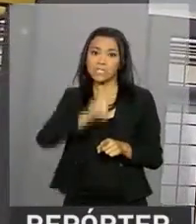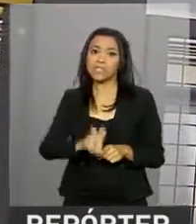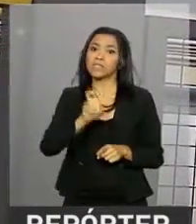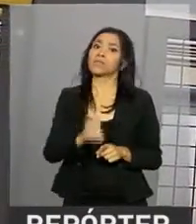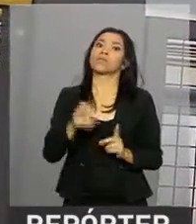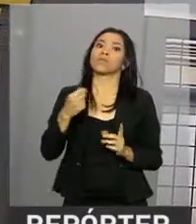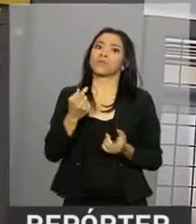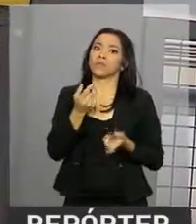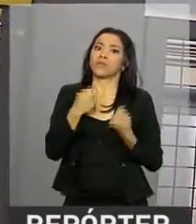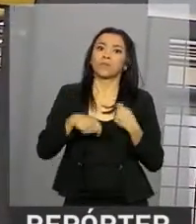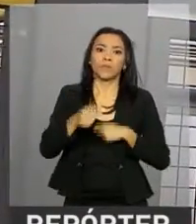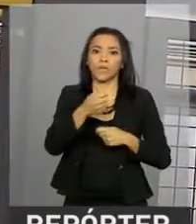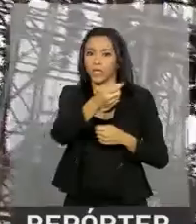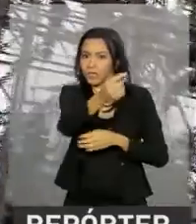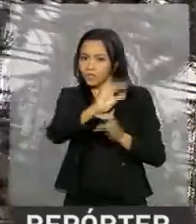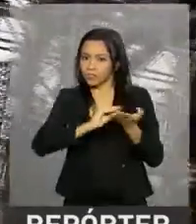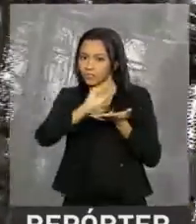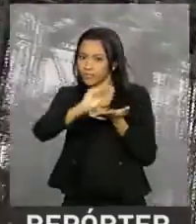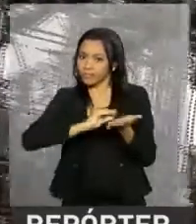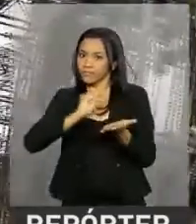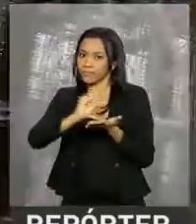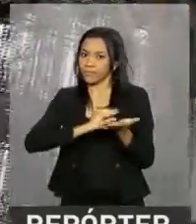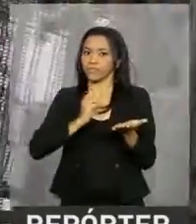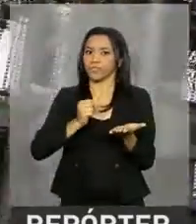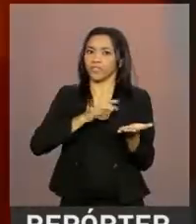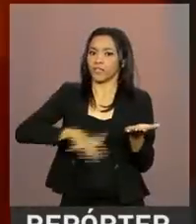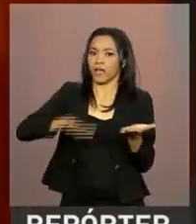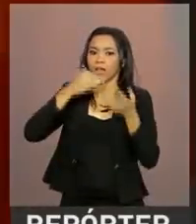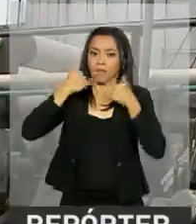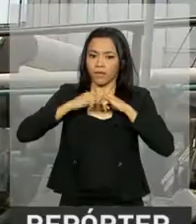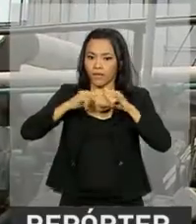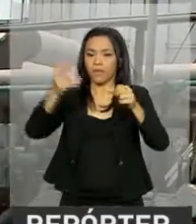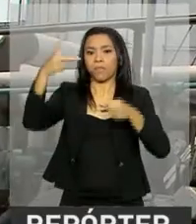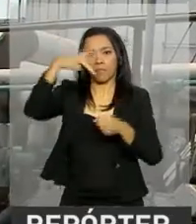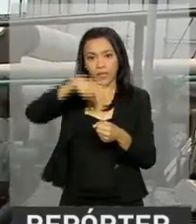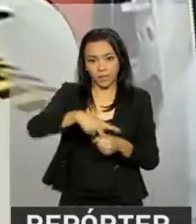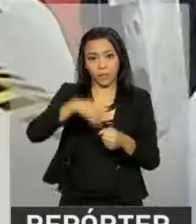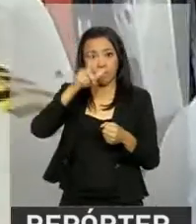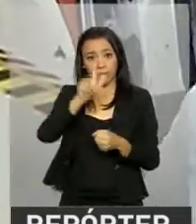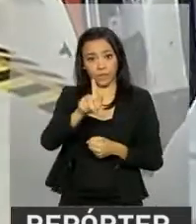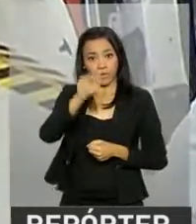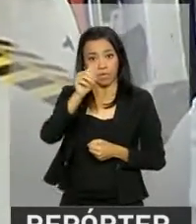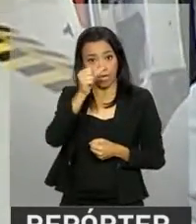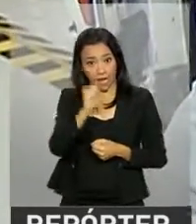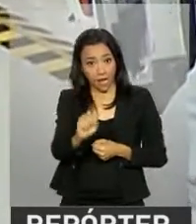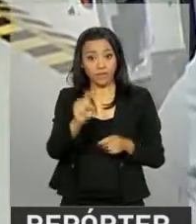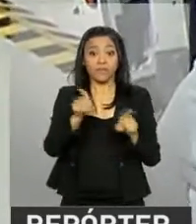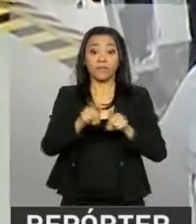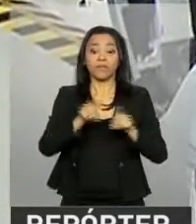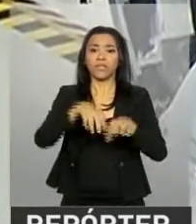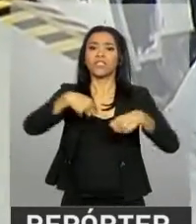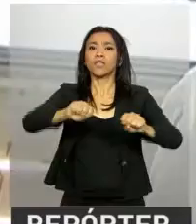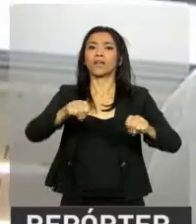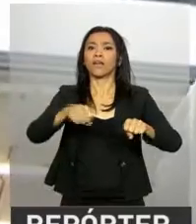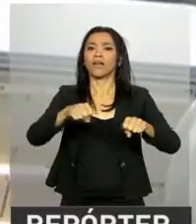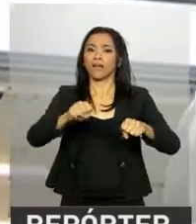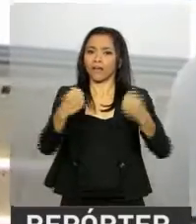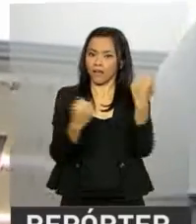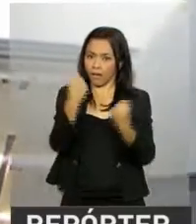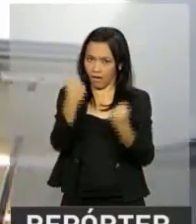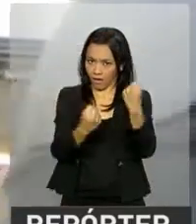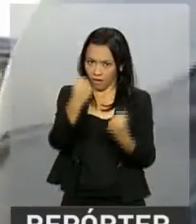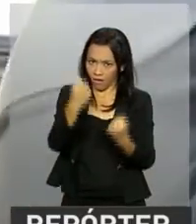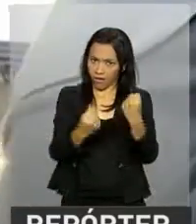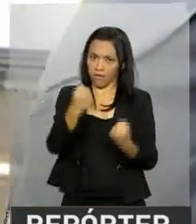na economia brasileira em setores como energia petróleo e gás além da indústria automobilística de